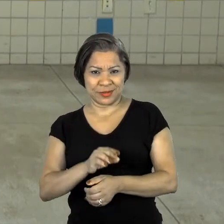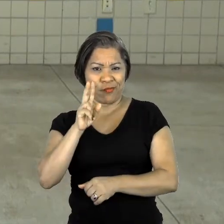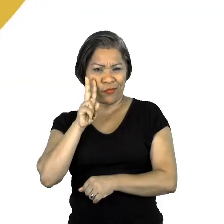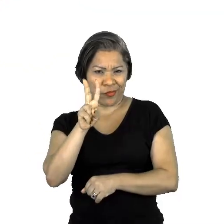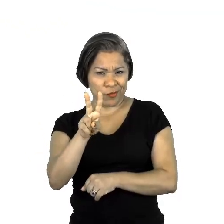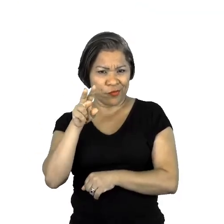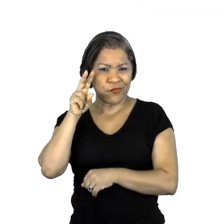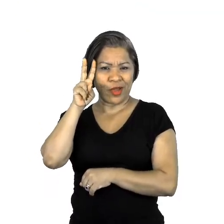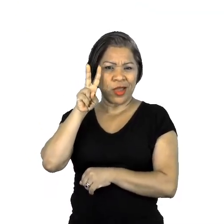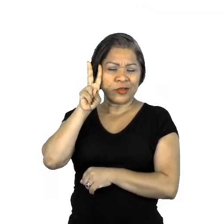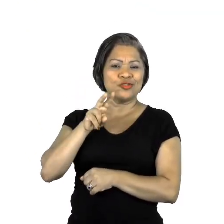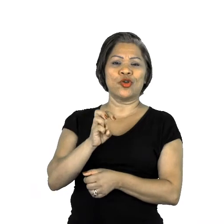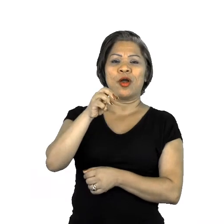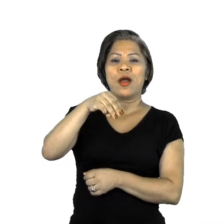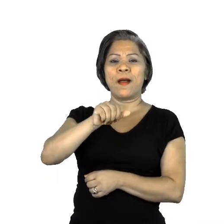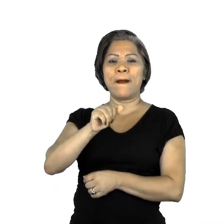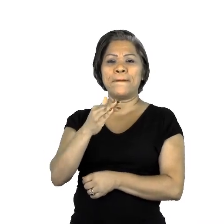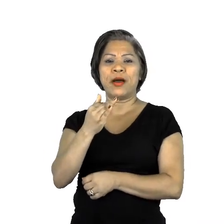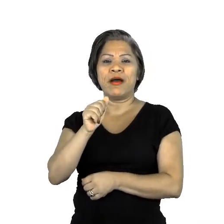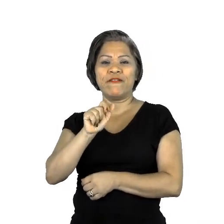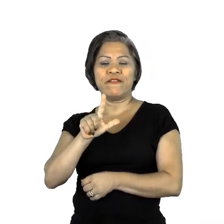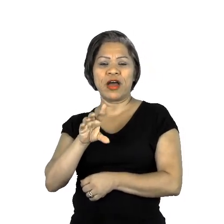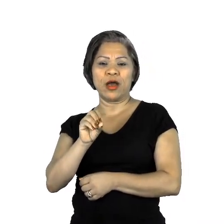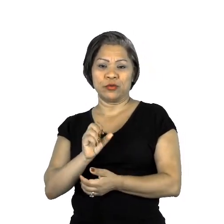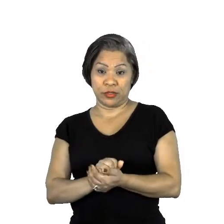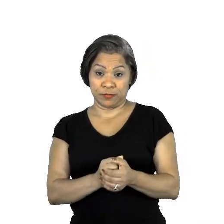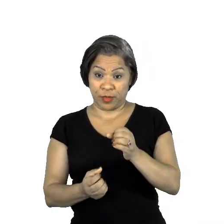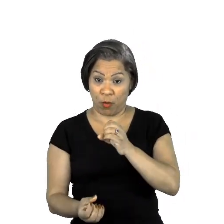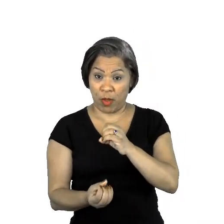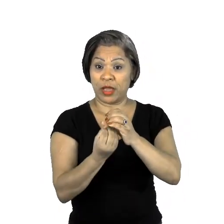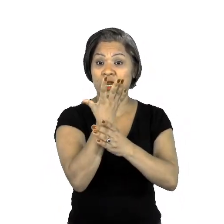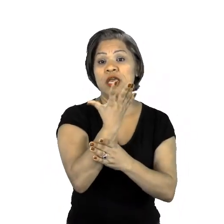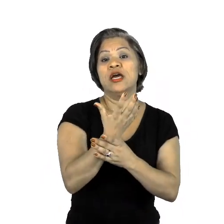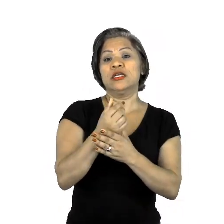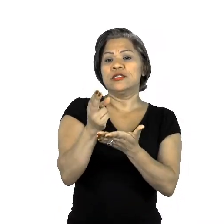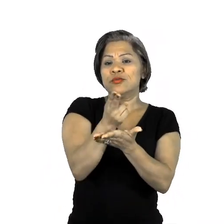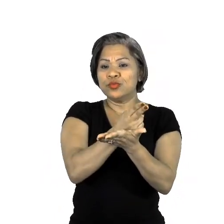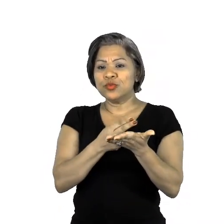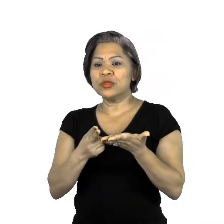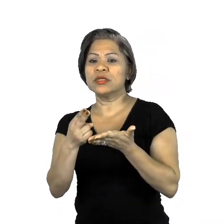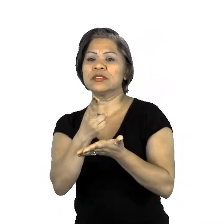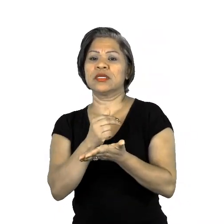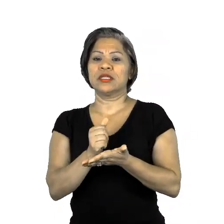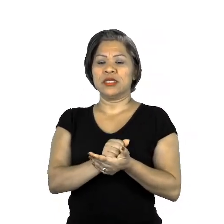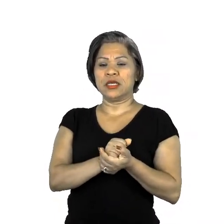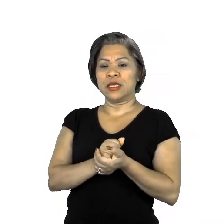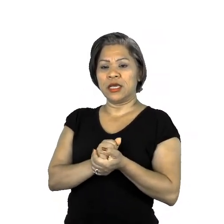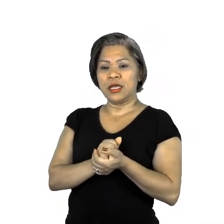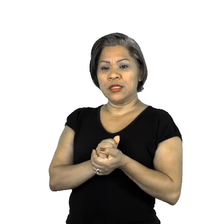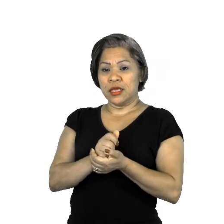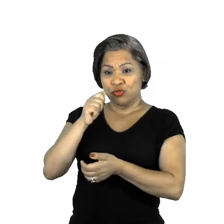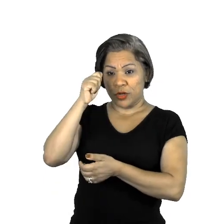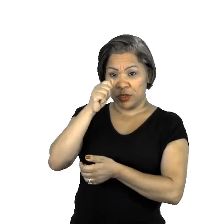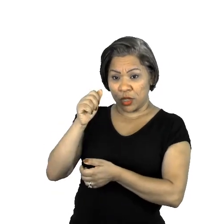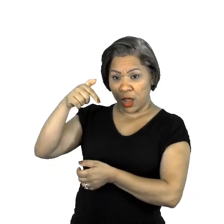Mafalda? Mafalda, ela é uma criação do cartunista argentino Quino no ano de